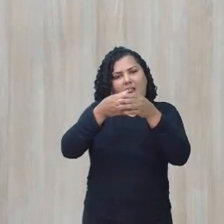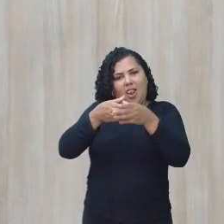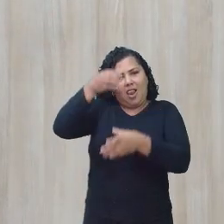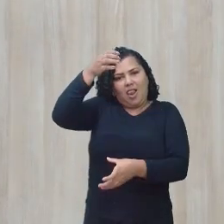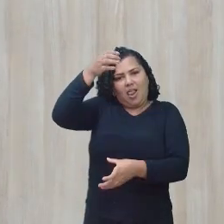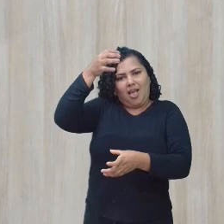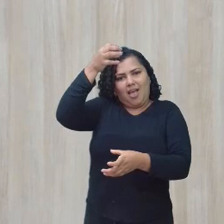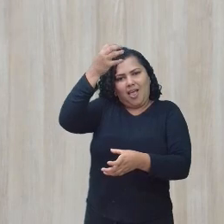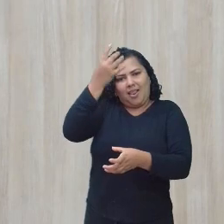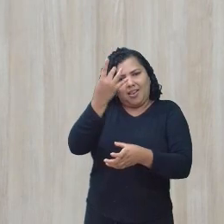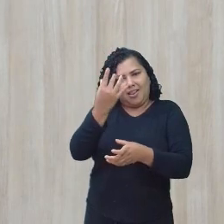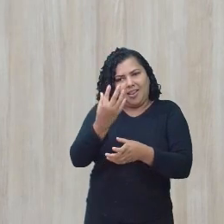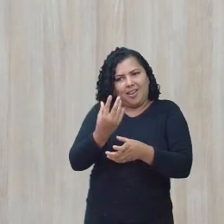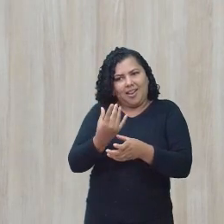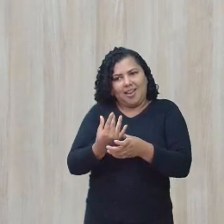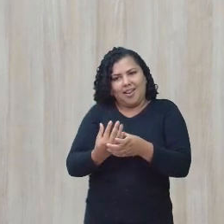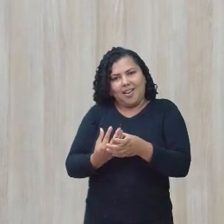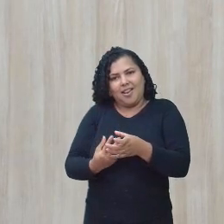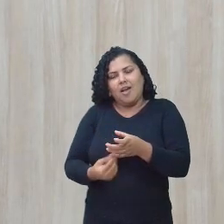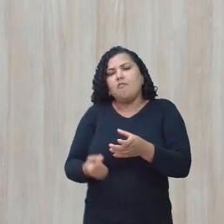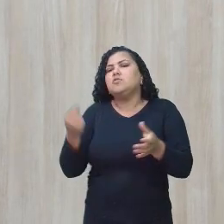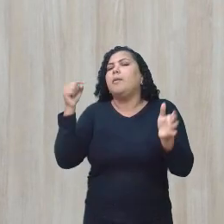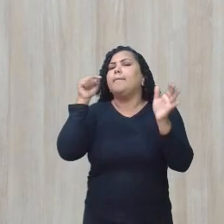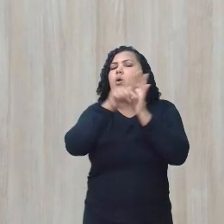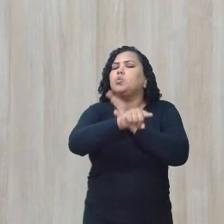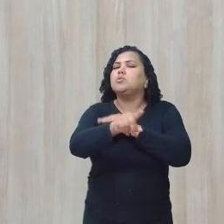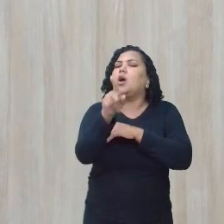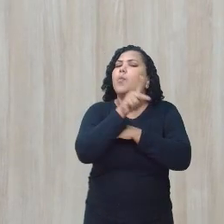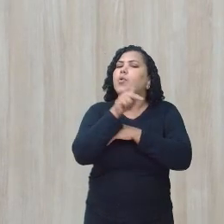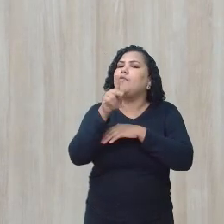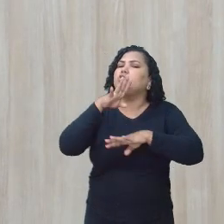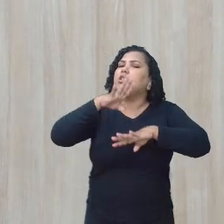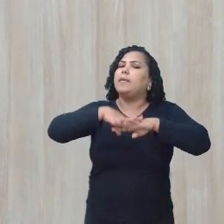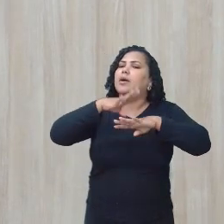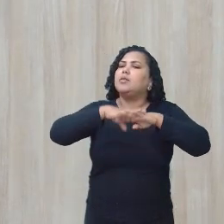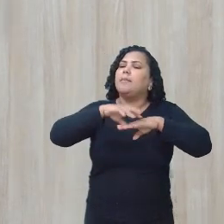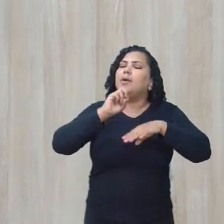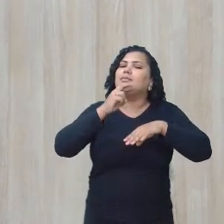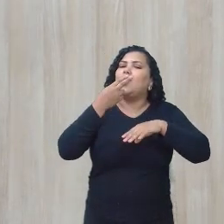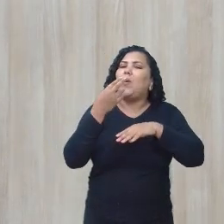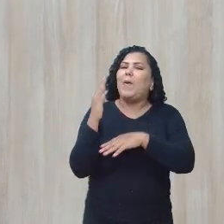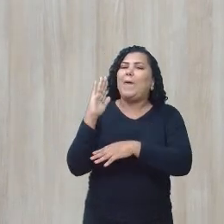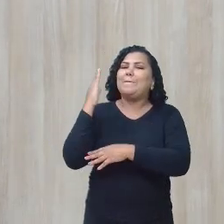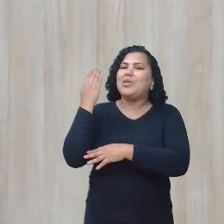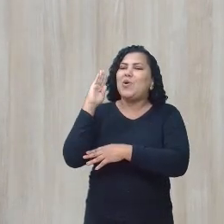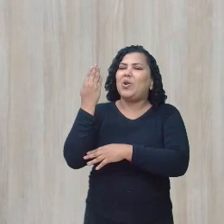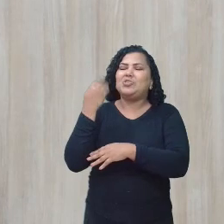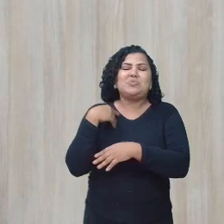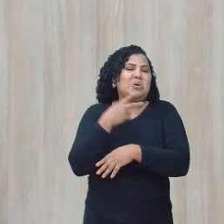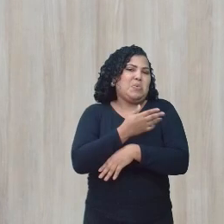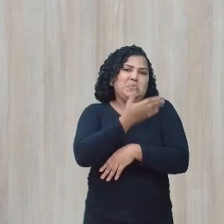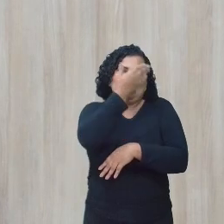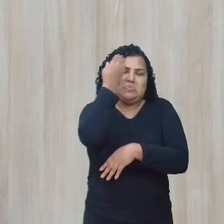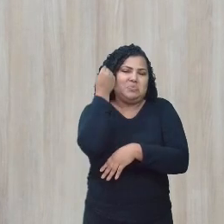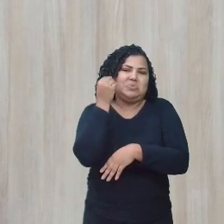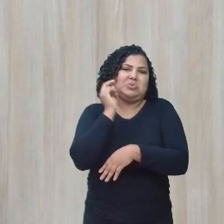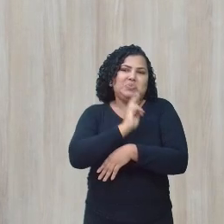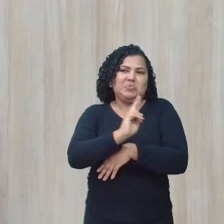esse instrumento aqui que você vai perguntar ao professor de matemática, professor de biologia, que eu não sei o nome disso aqui. Mas a gente mede